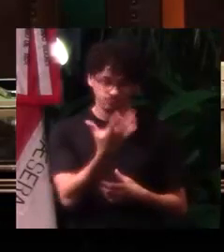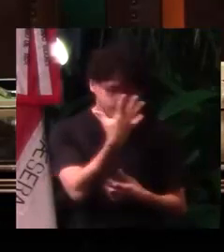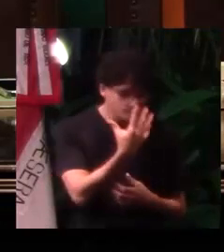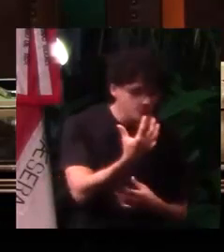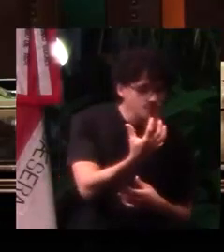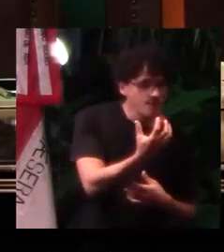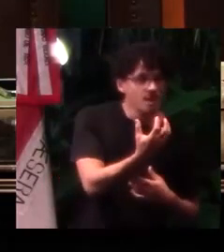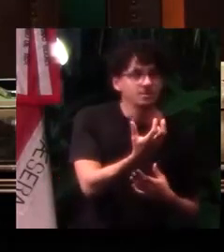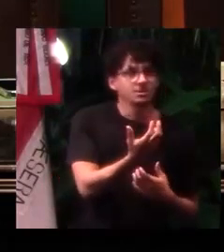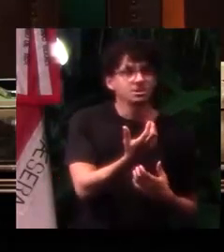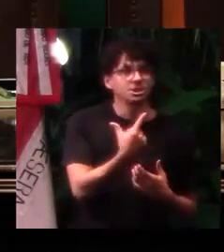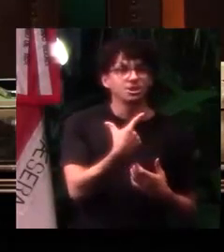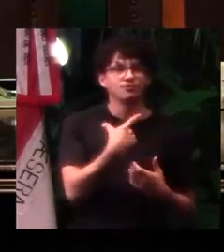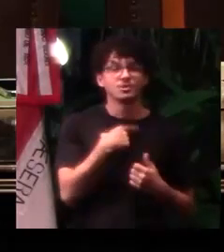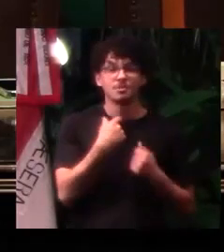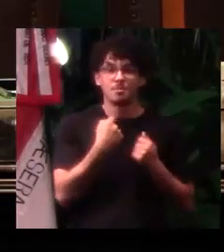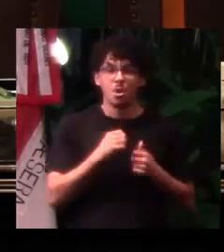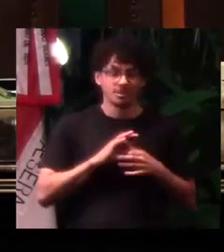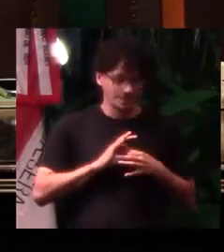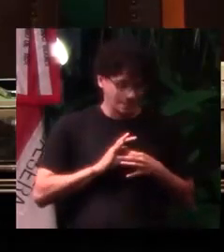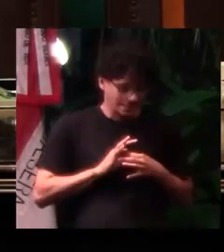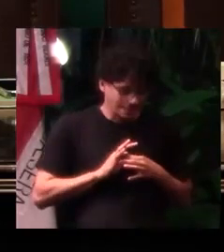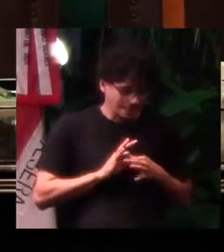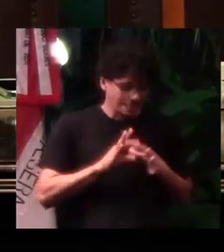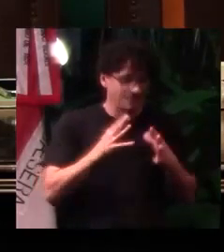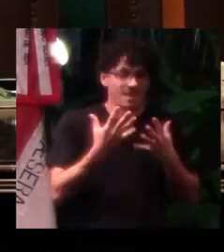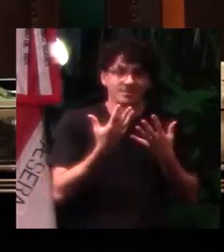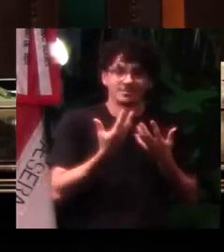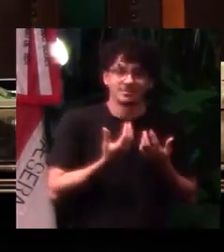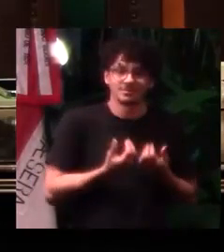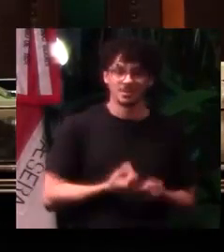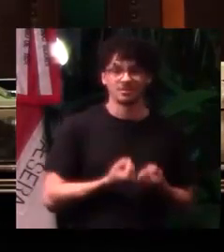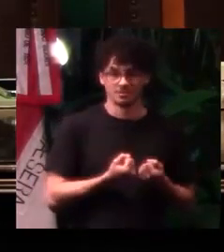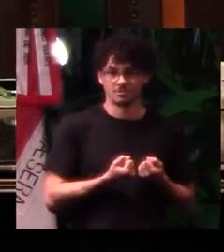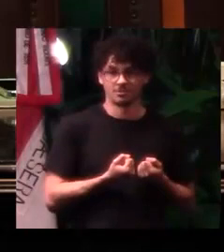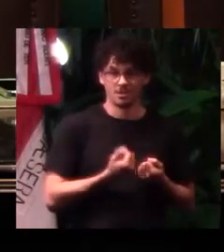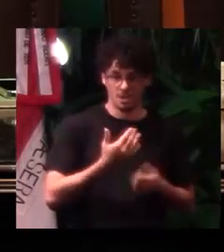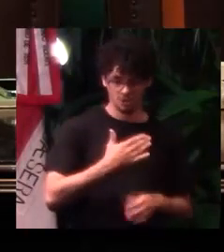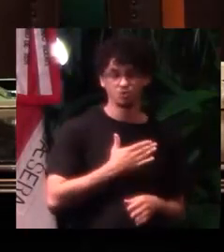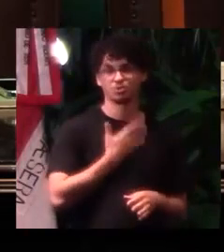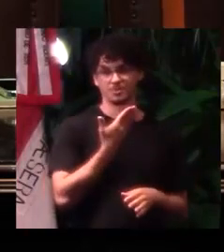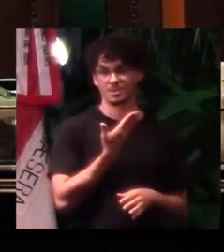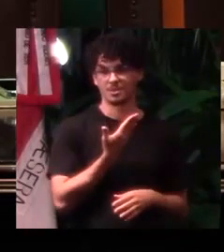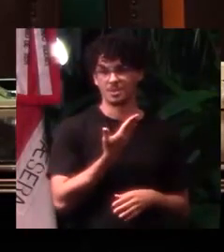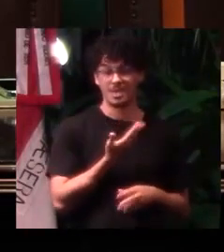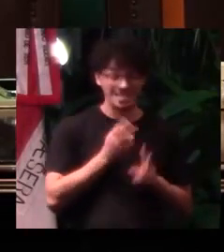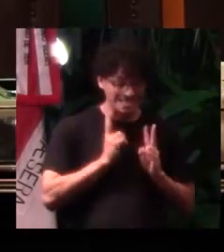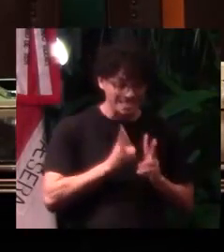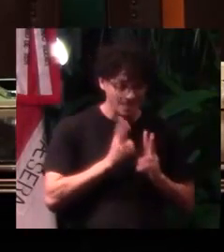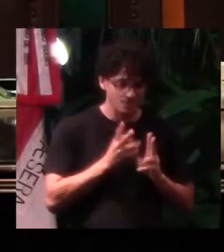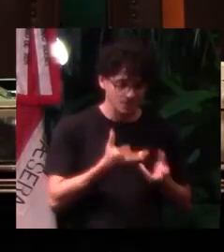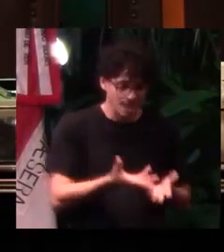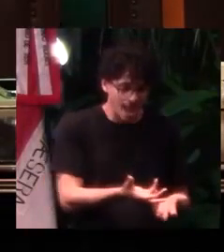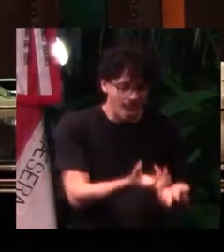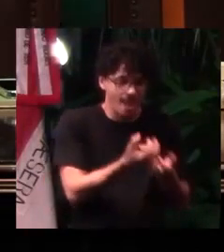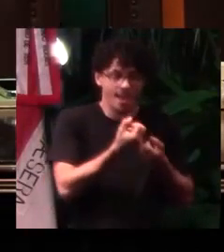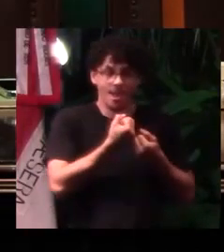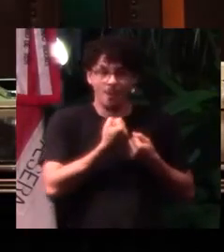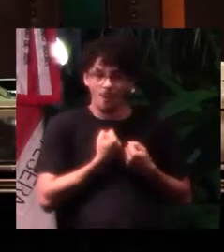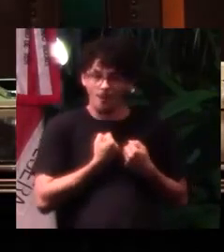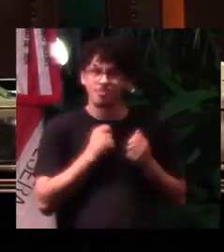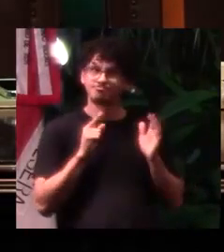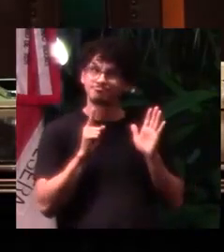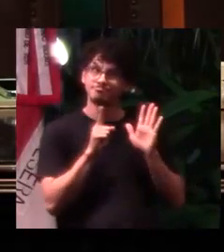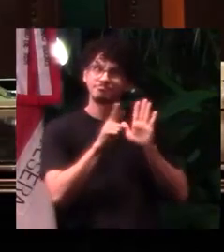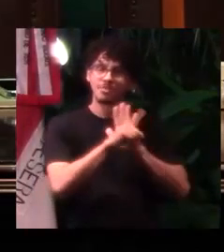você se deixa surpreender, em que você porta a cada vez a pergunta, em